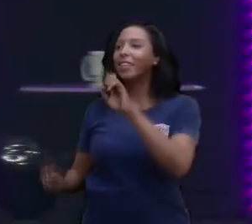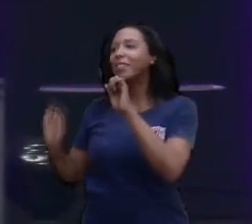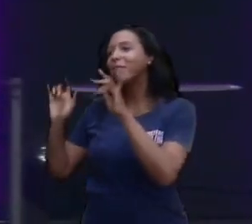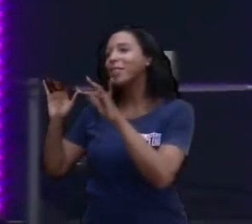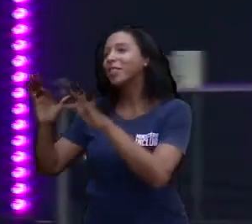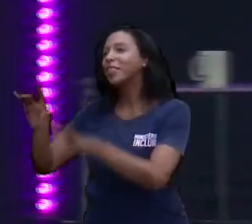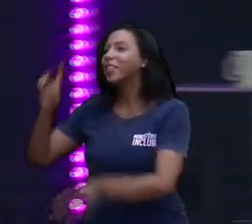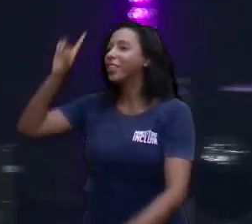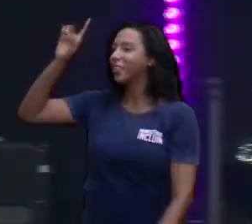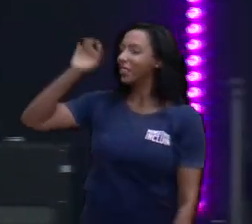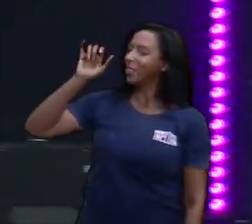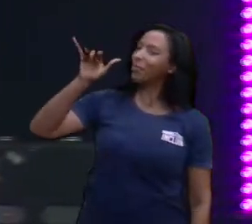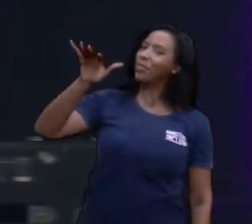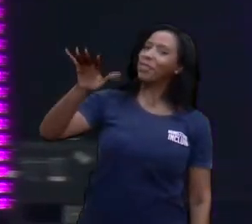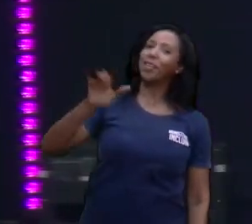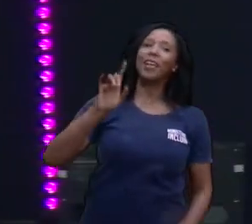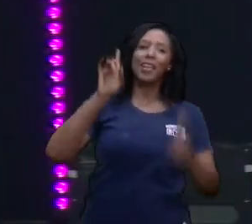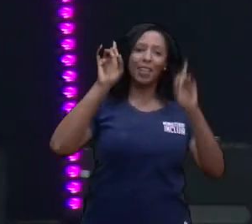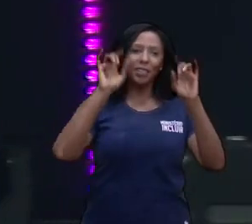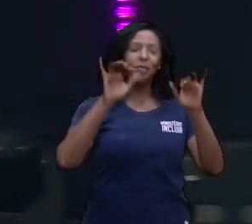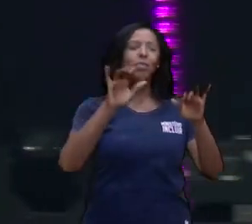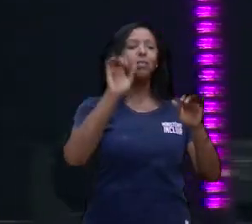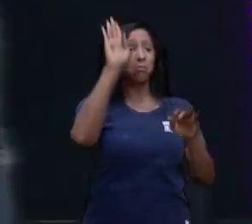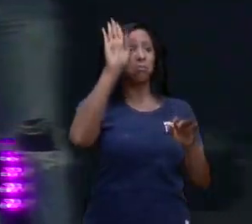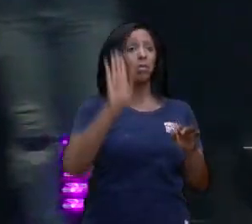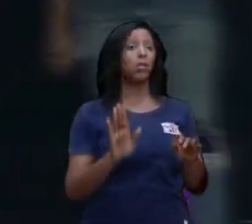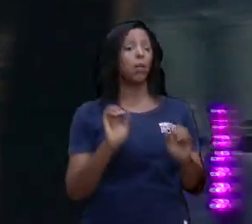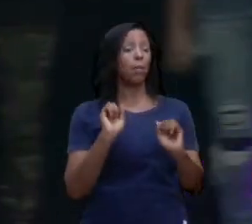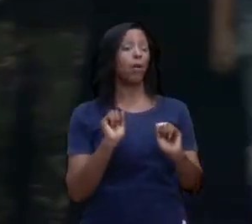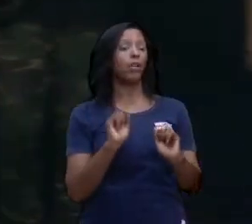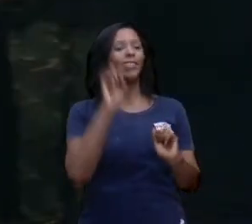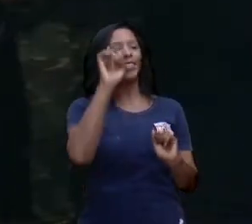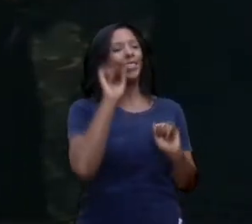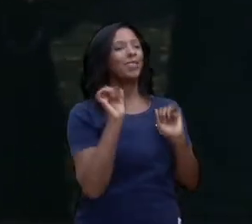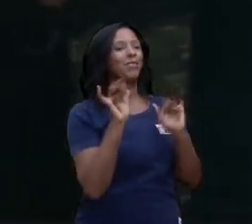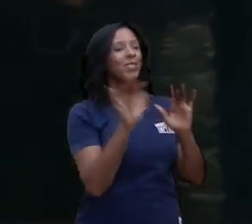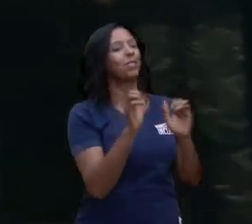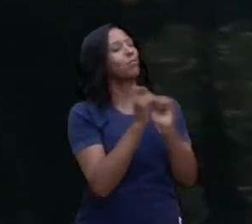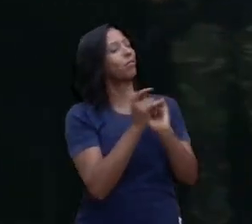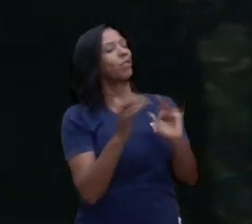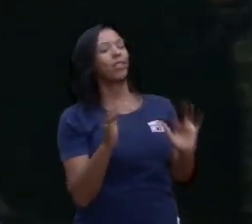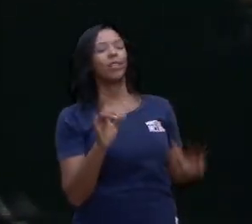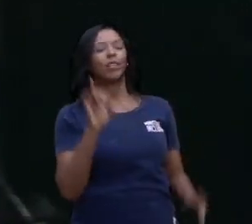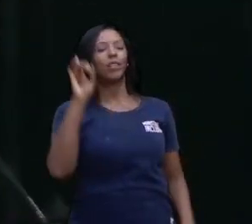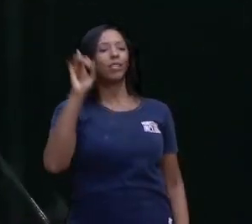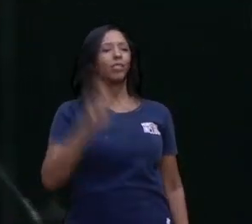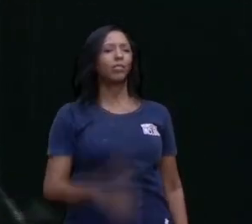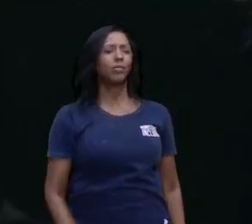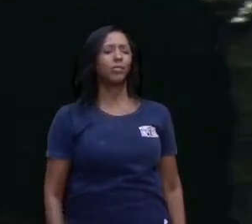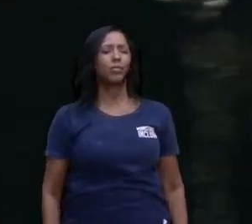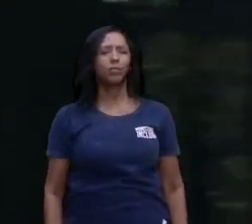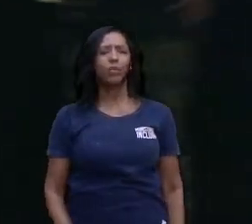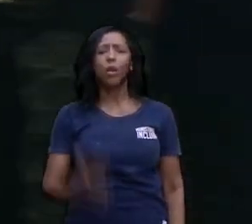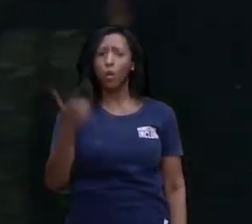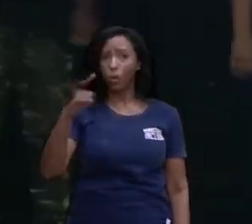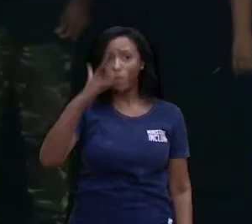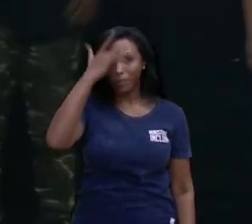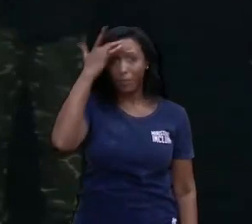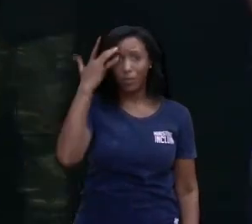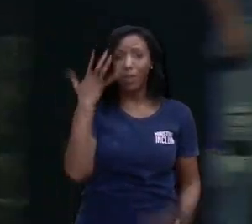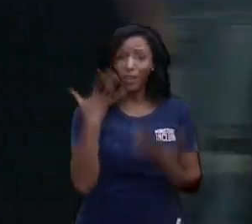abençoe Deus abençoe Deus abençoe Deus abençoe e pode baixar Mão de Deus abençoe Deus abençoe glória a Deus a mais alguém começando uma nova vida com Jesus